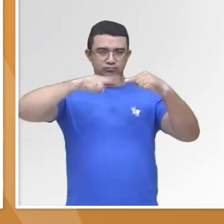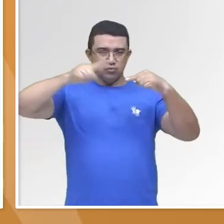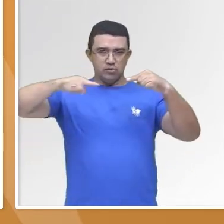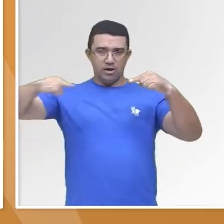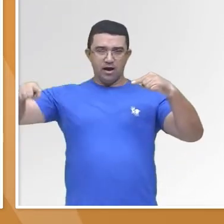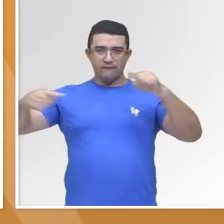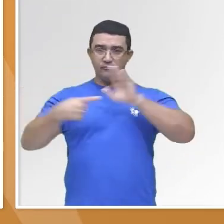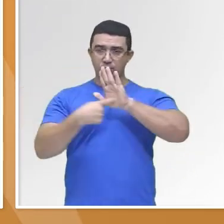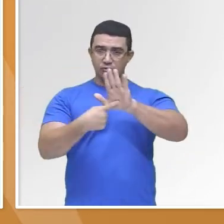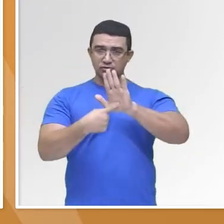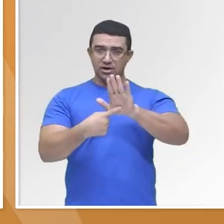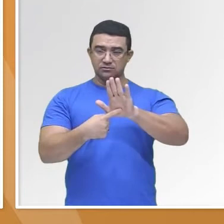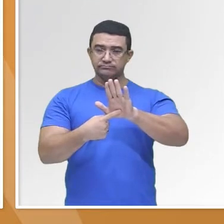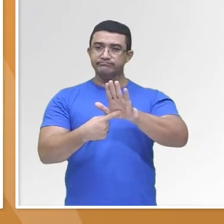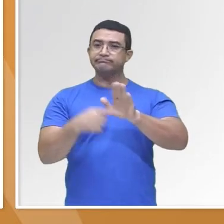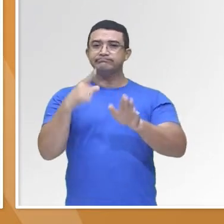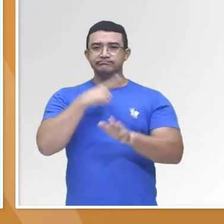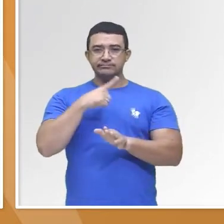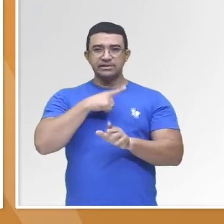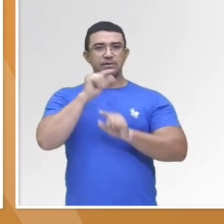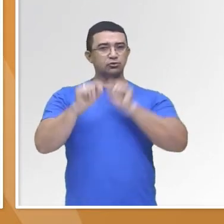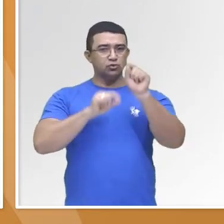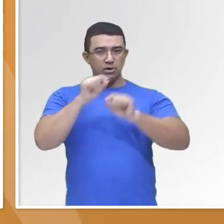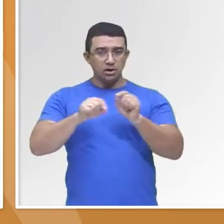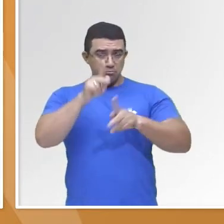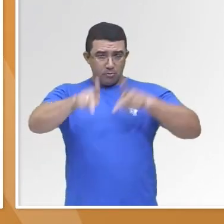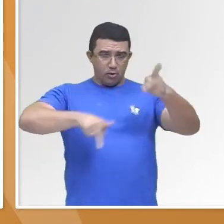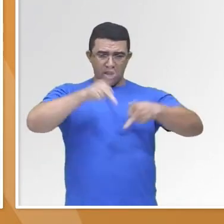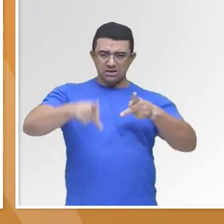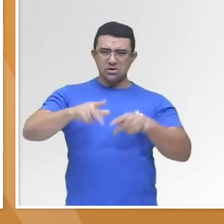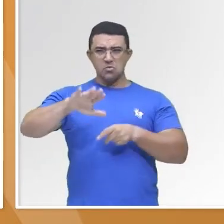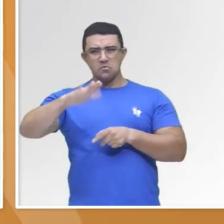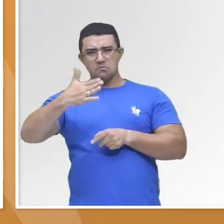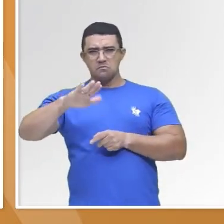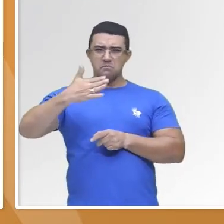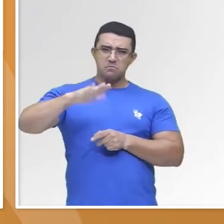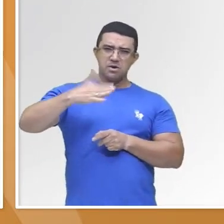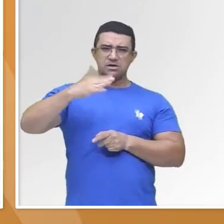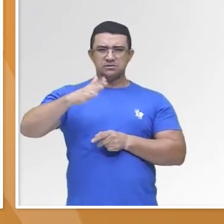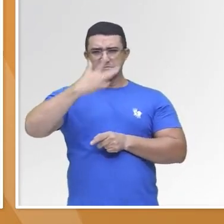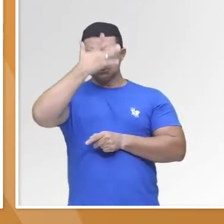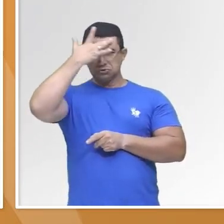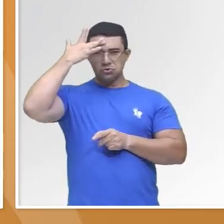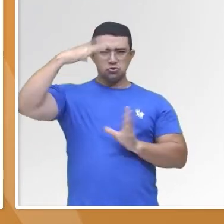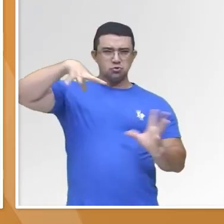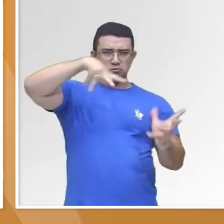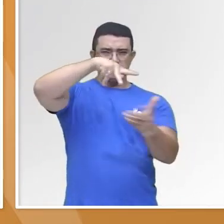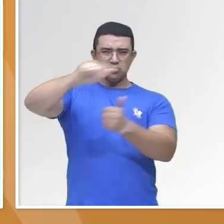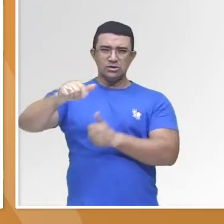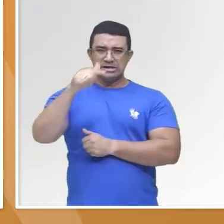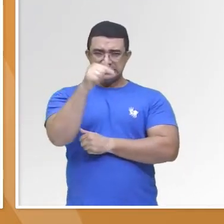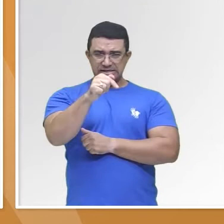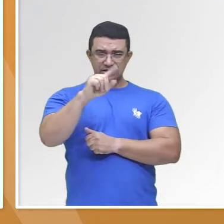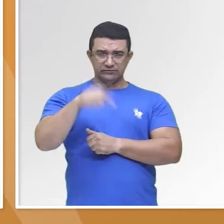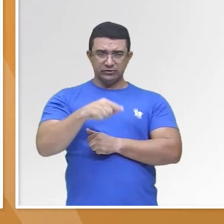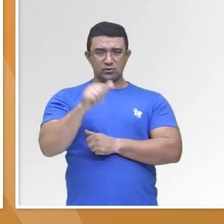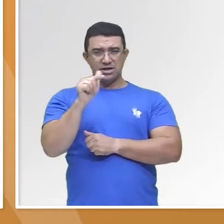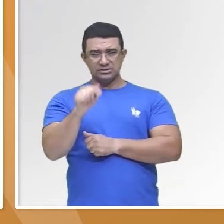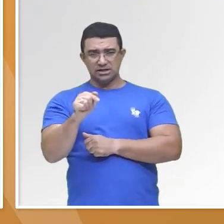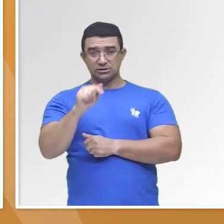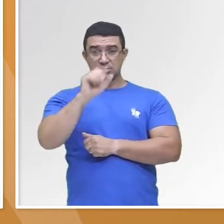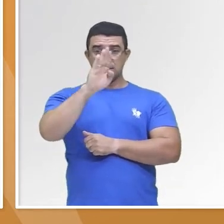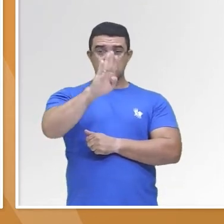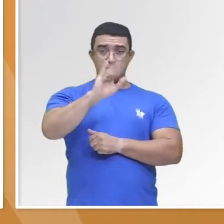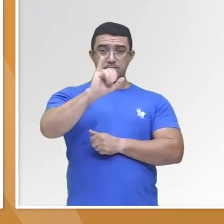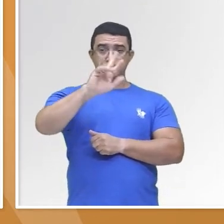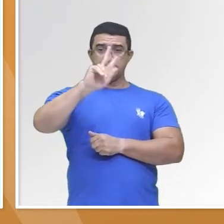pelo Curumim, nós temos então uma população aproximada, né, uma população mundial aproximada de 7,7